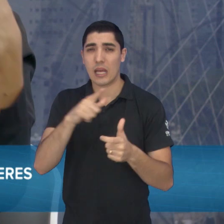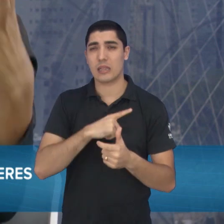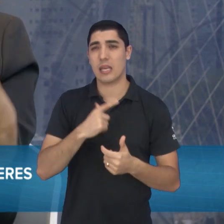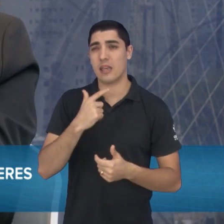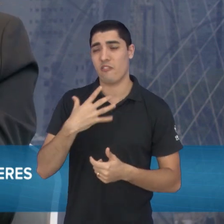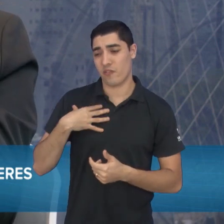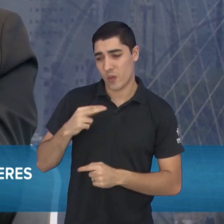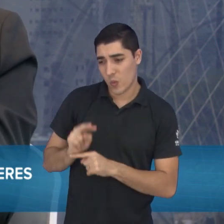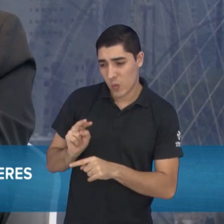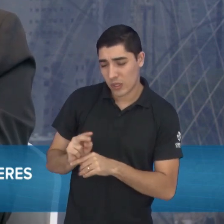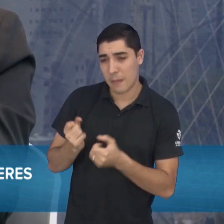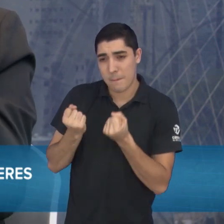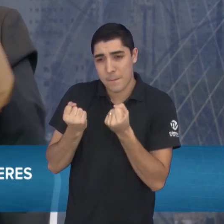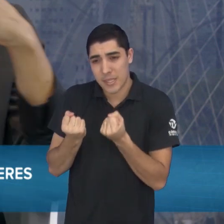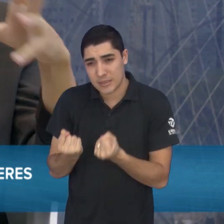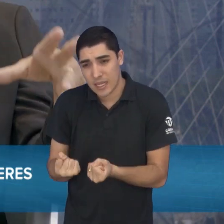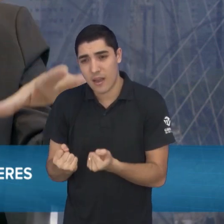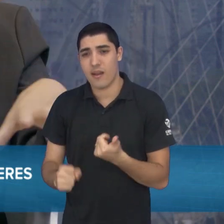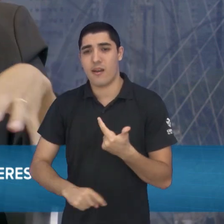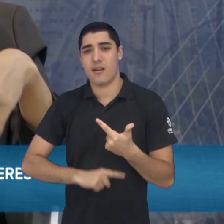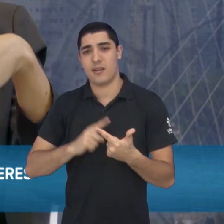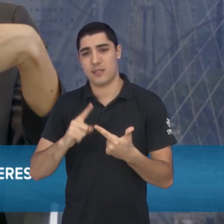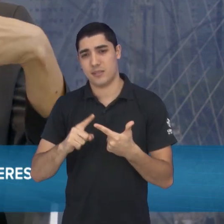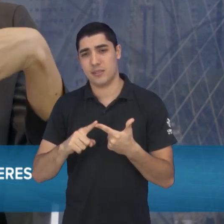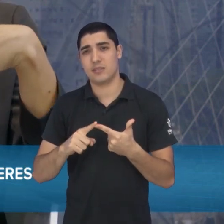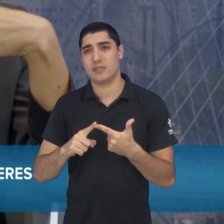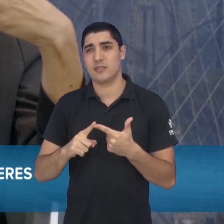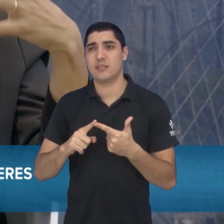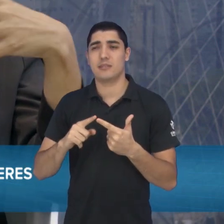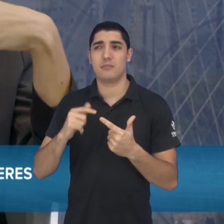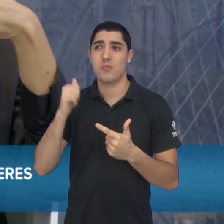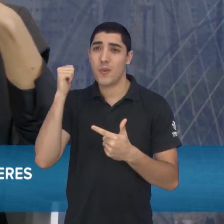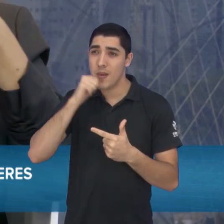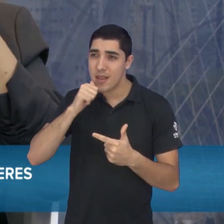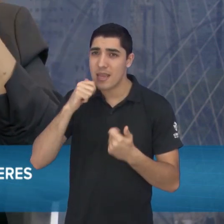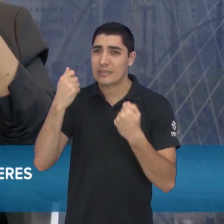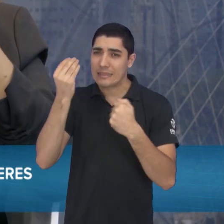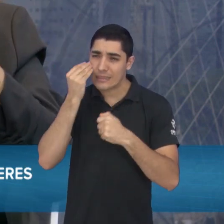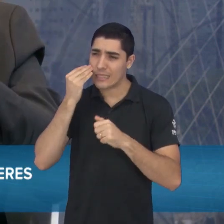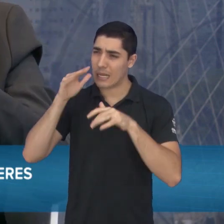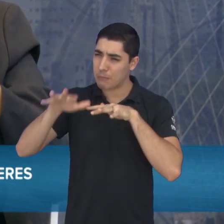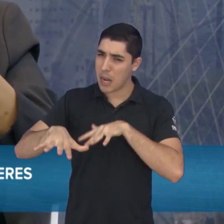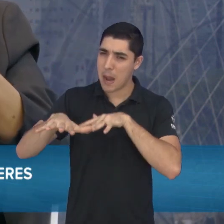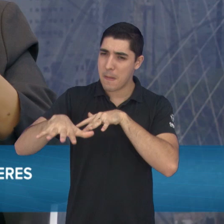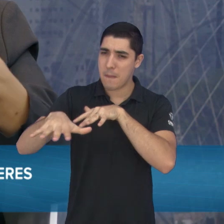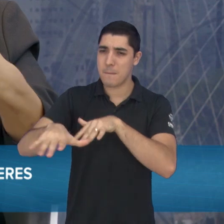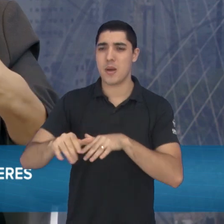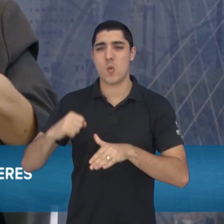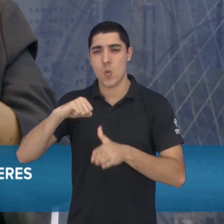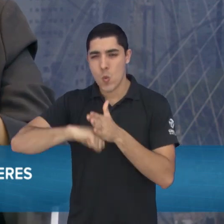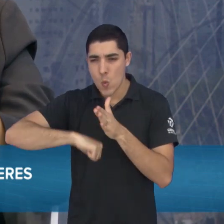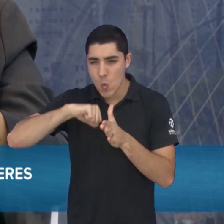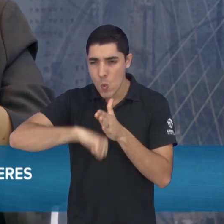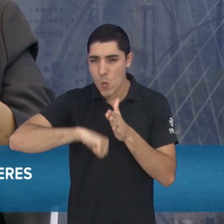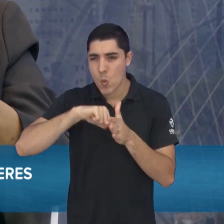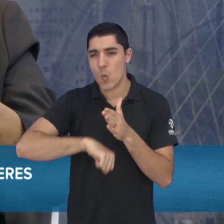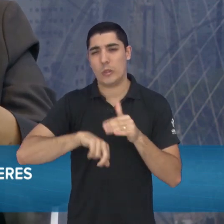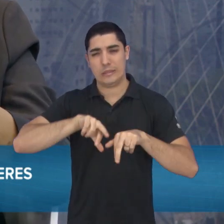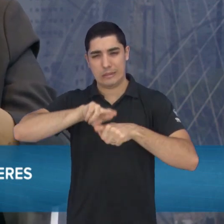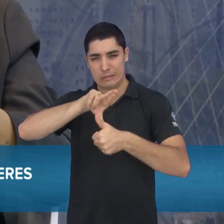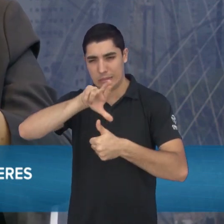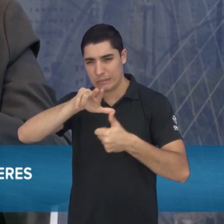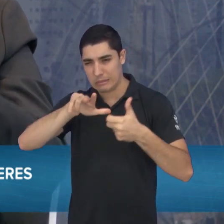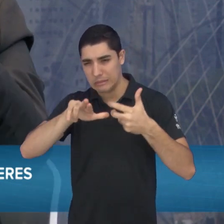da luta né, do feminino pela essa emancipação, acho que a gente vai esbarrando em tantas coisas, né, mais